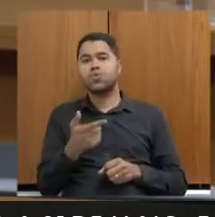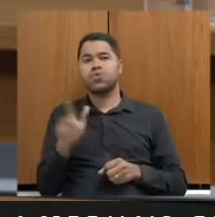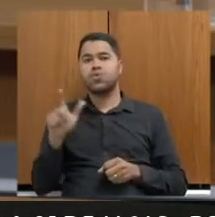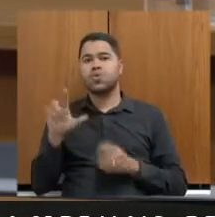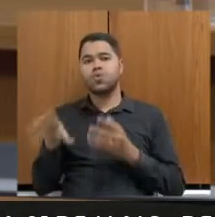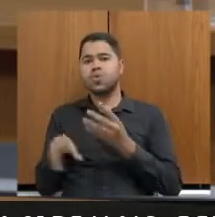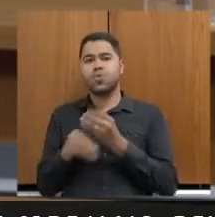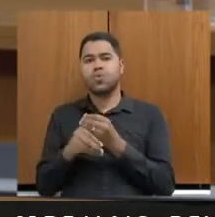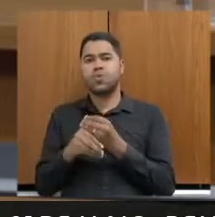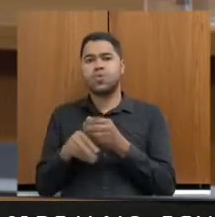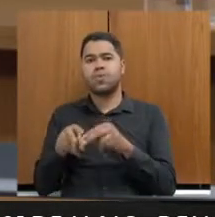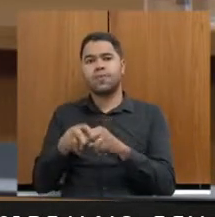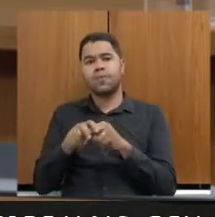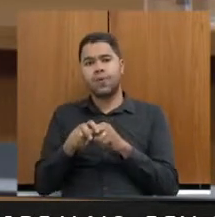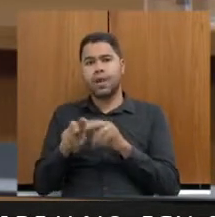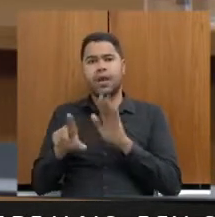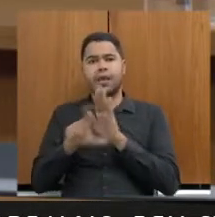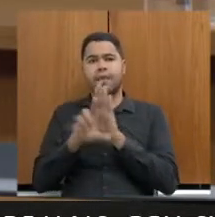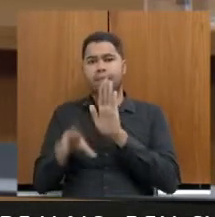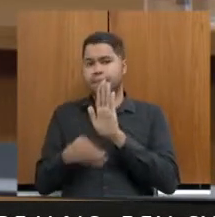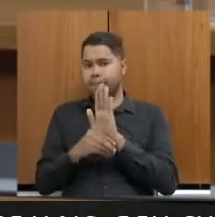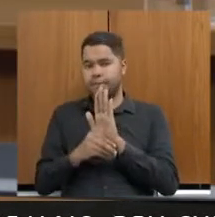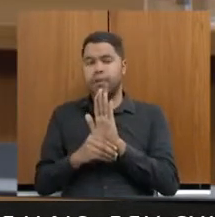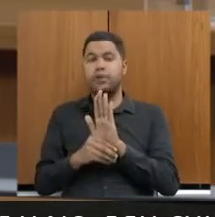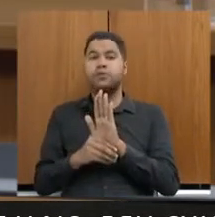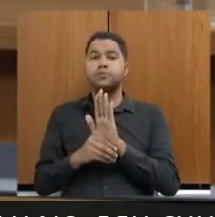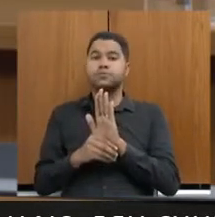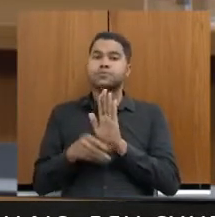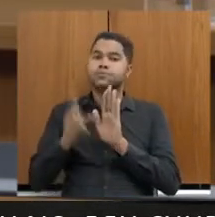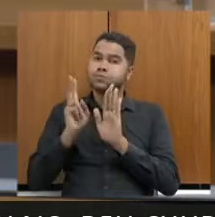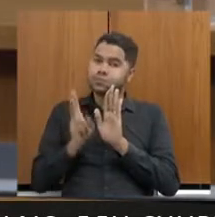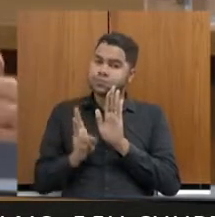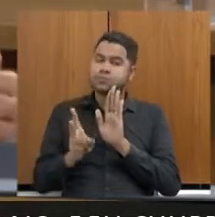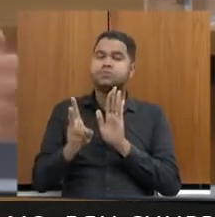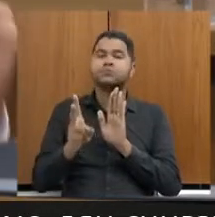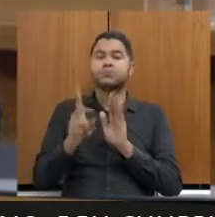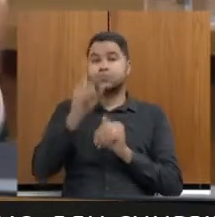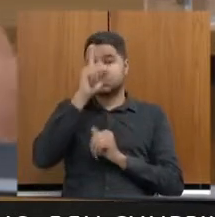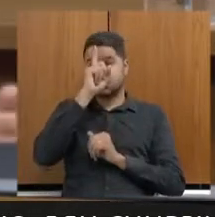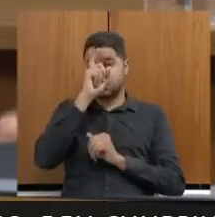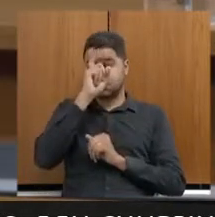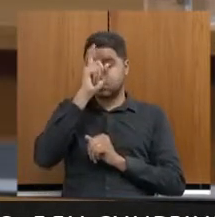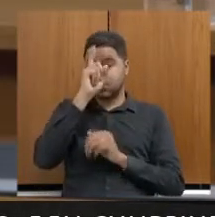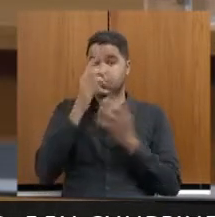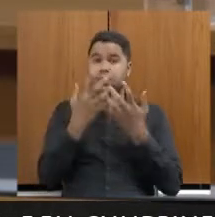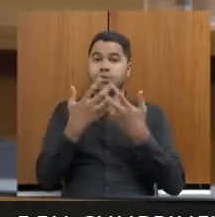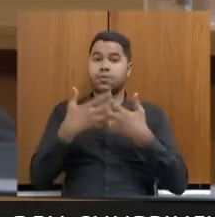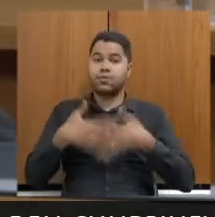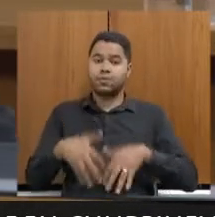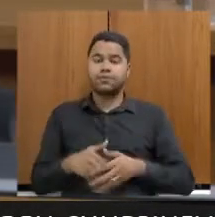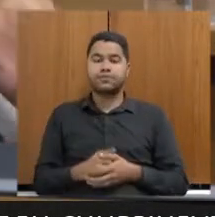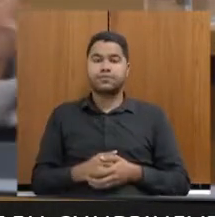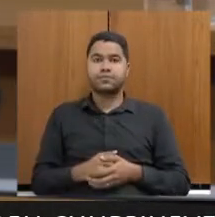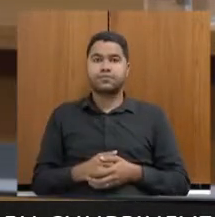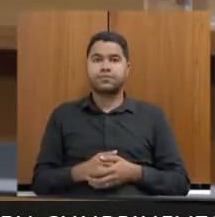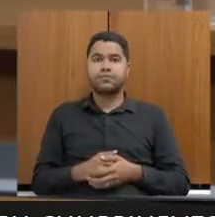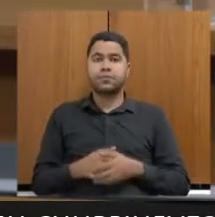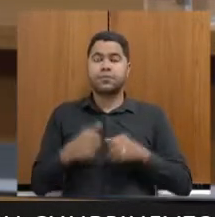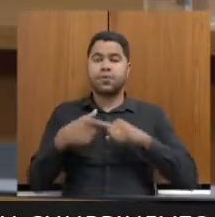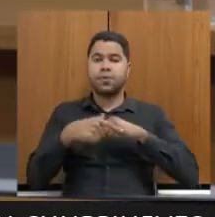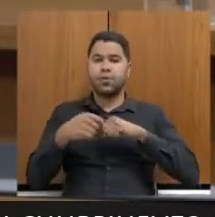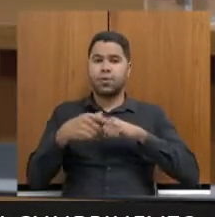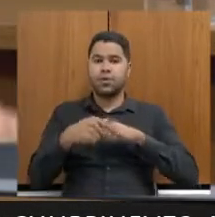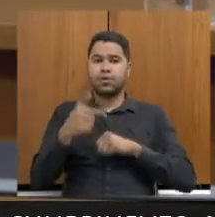complementação através das emendas parlamentares que têm mantidos hospitais funcionando então o artigo